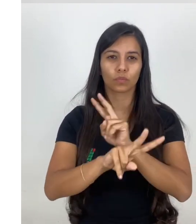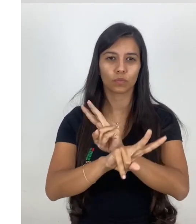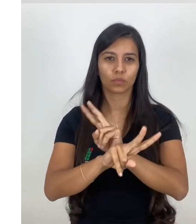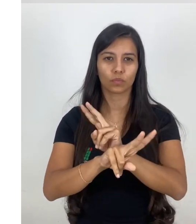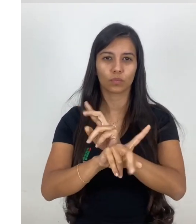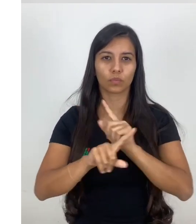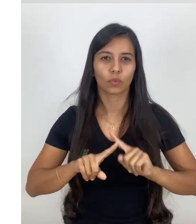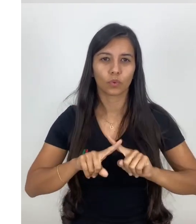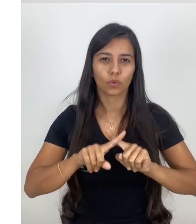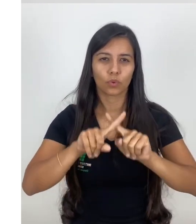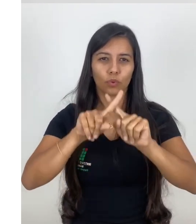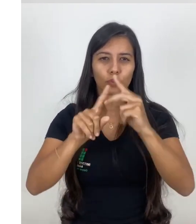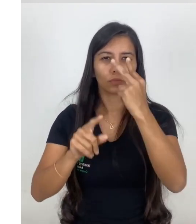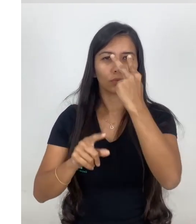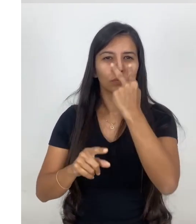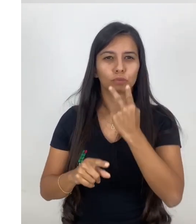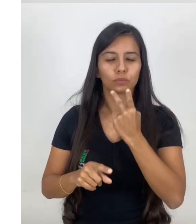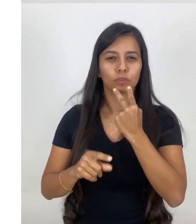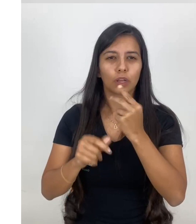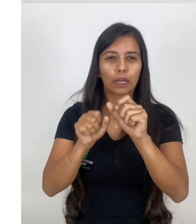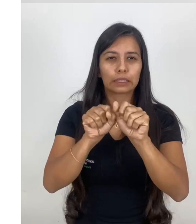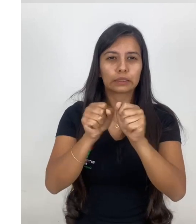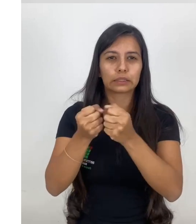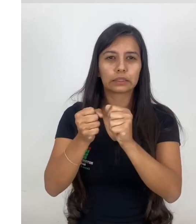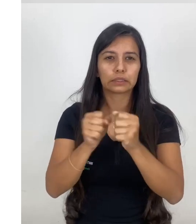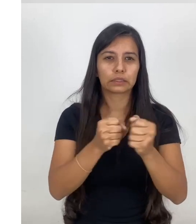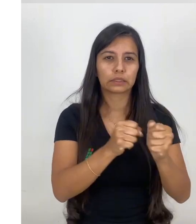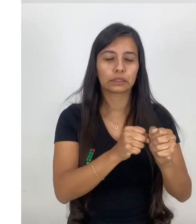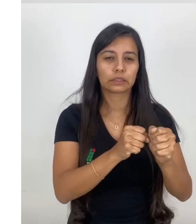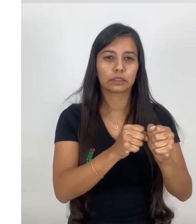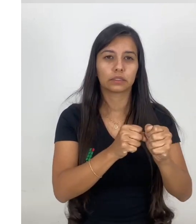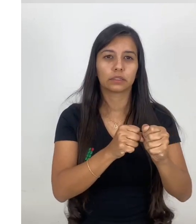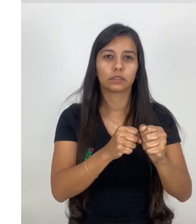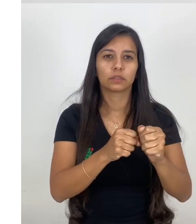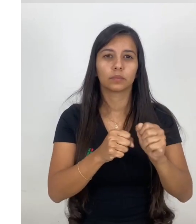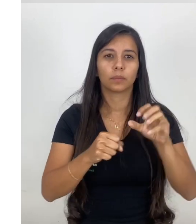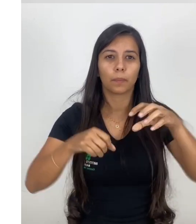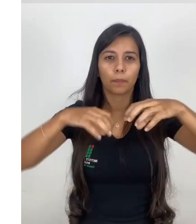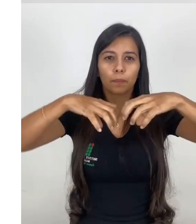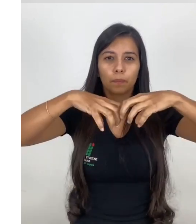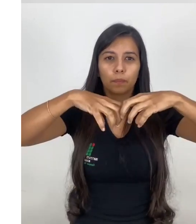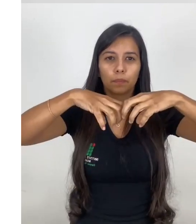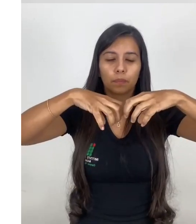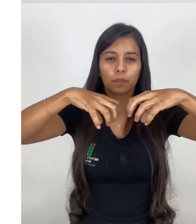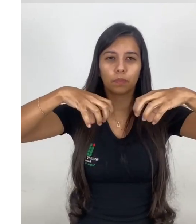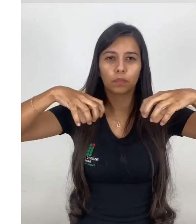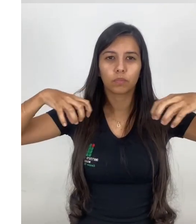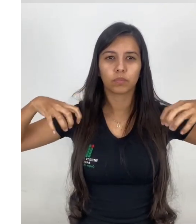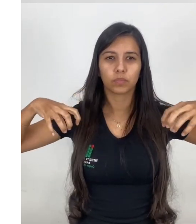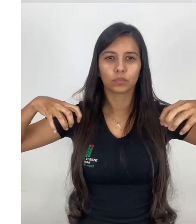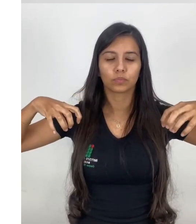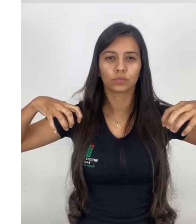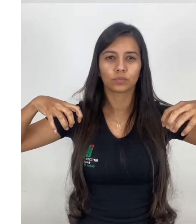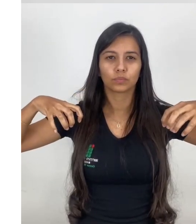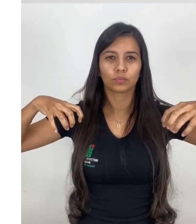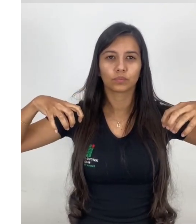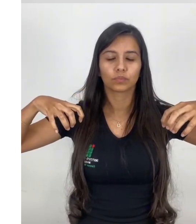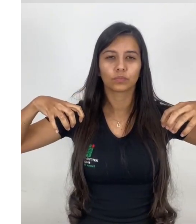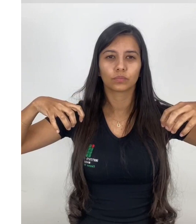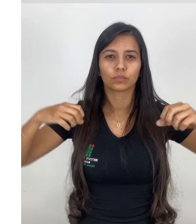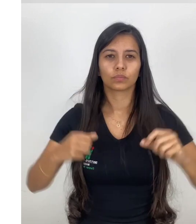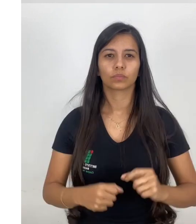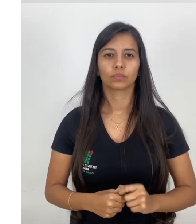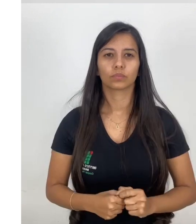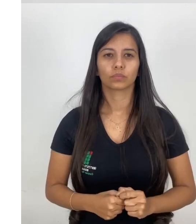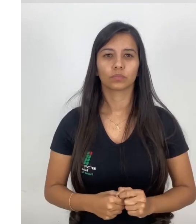os cromossomos homólogos vão de fato, né, romper-se. Eles vão se migrar para pontos